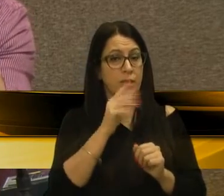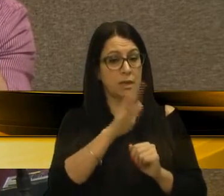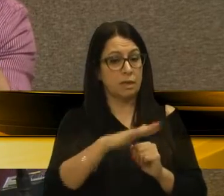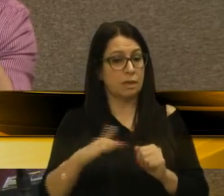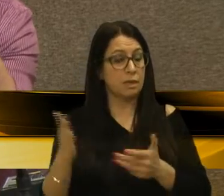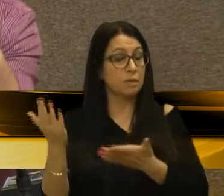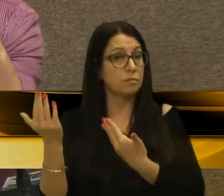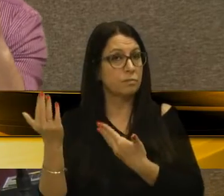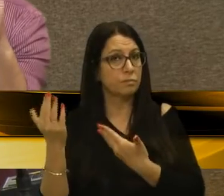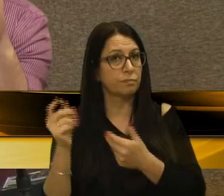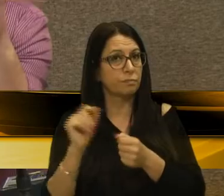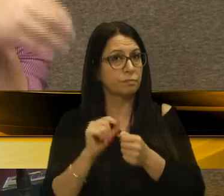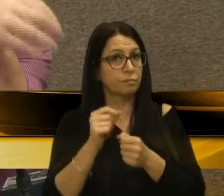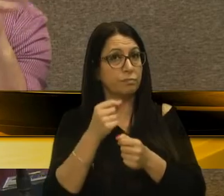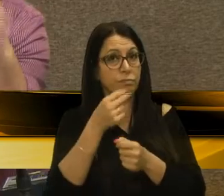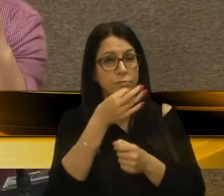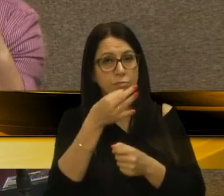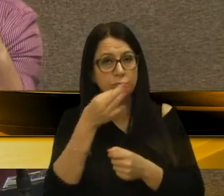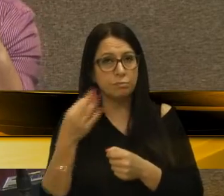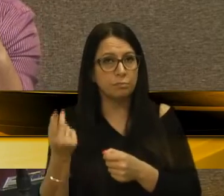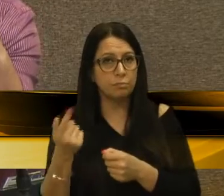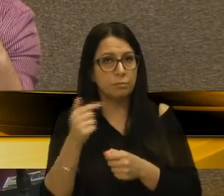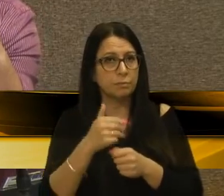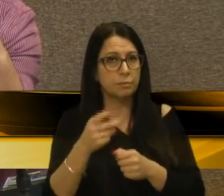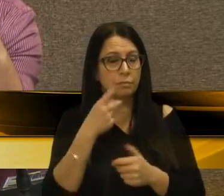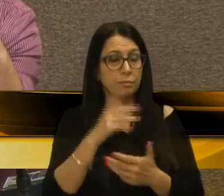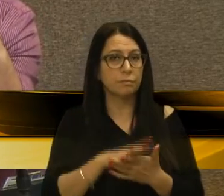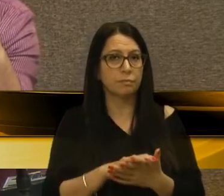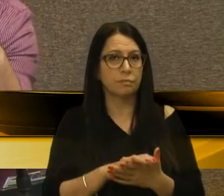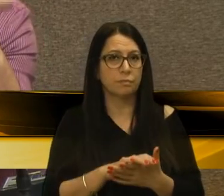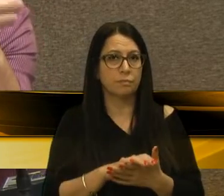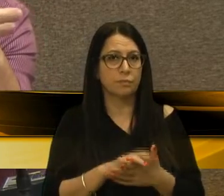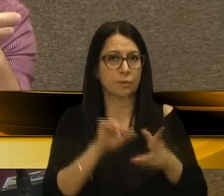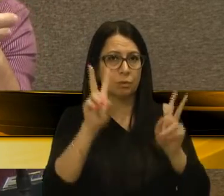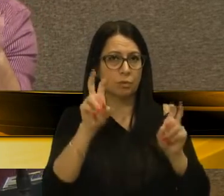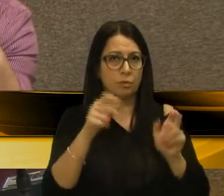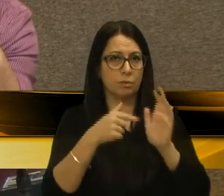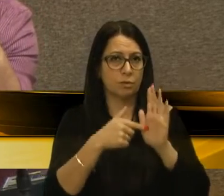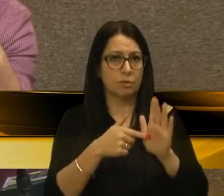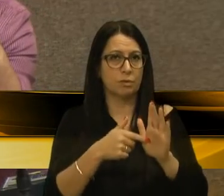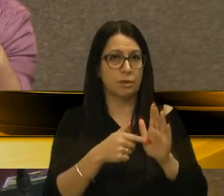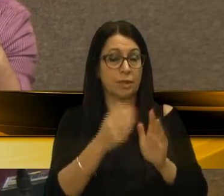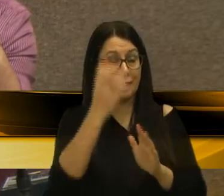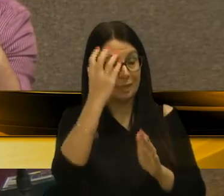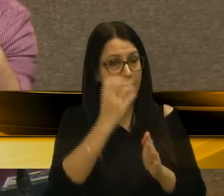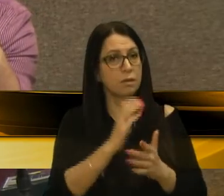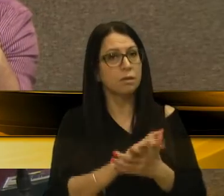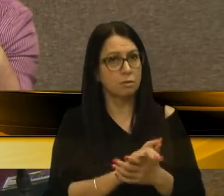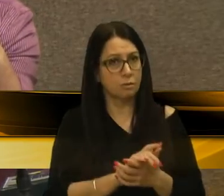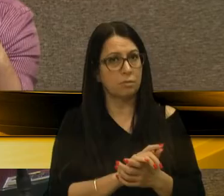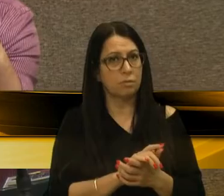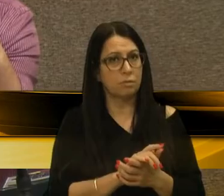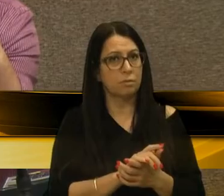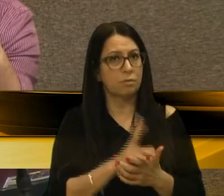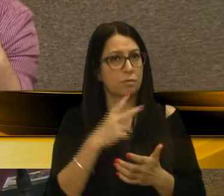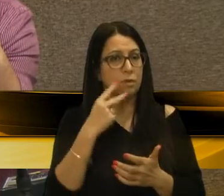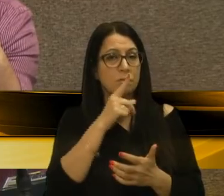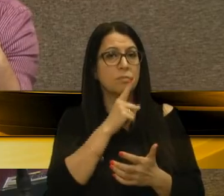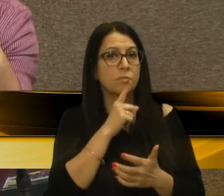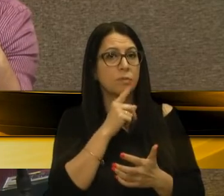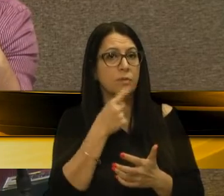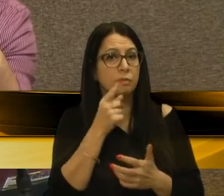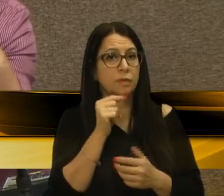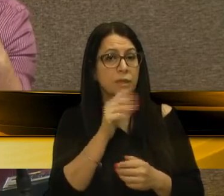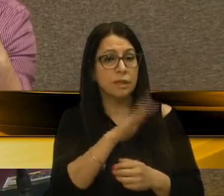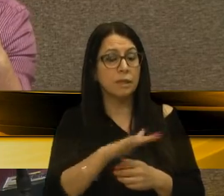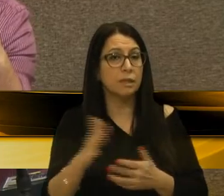adolescente fiz alguns comentários durante a minha fala mais no assunto que eu trouxesse tribuna é muito sério e bem de domínio que diz respeito